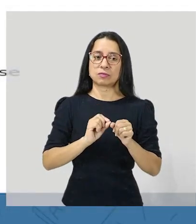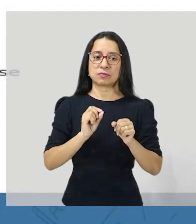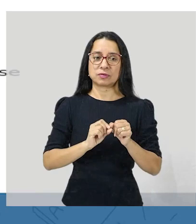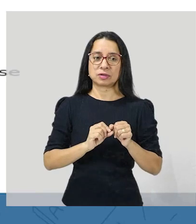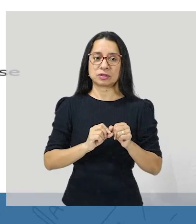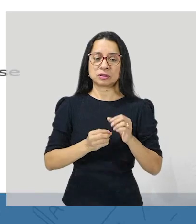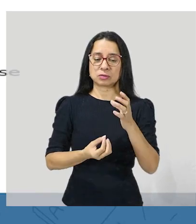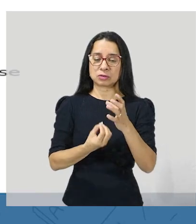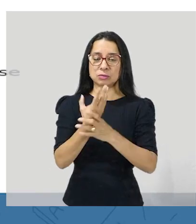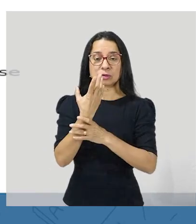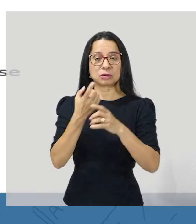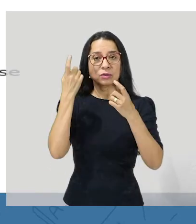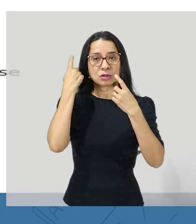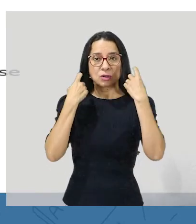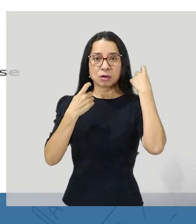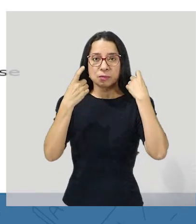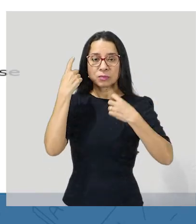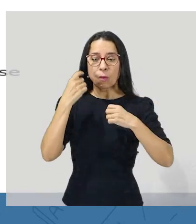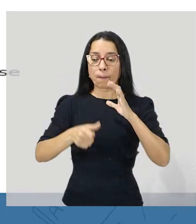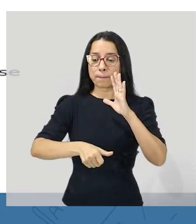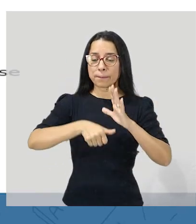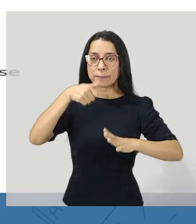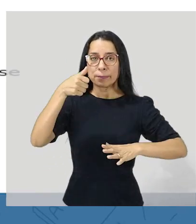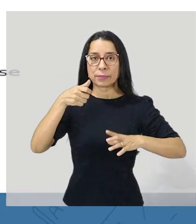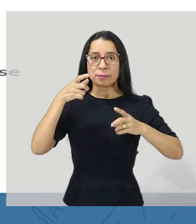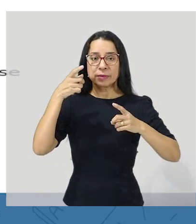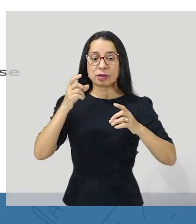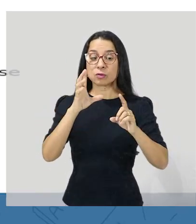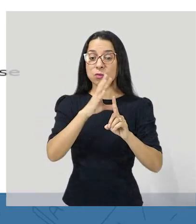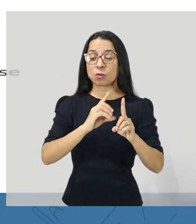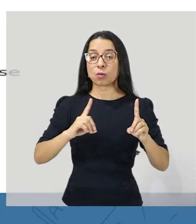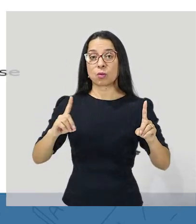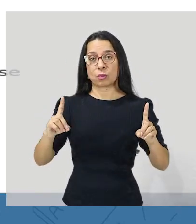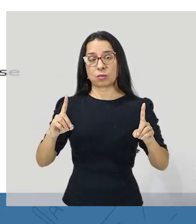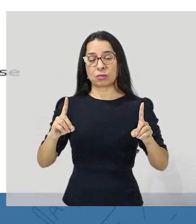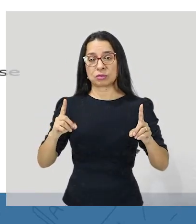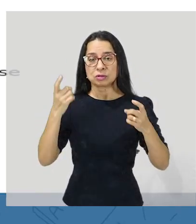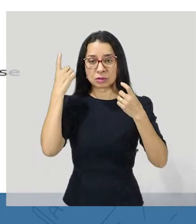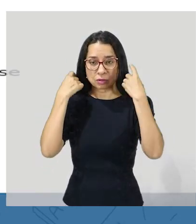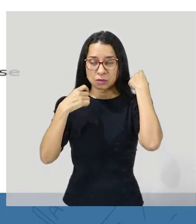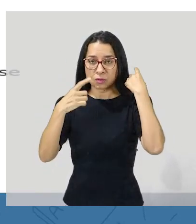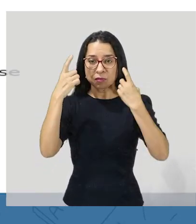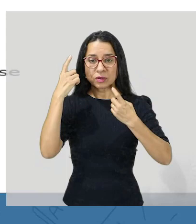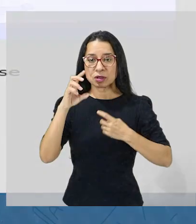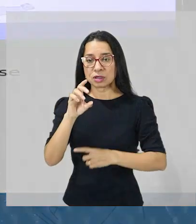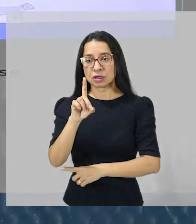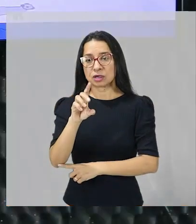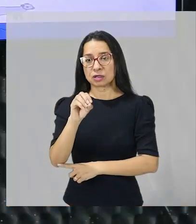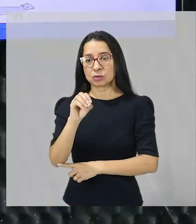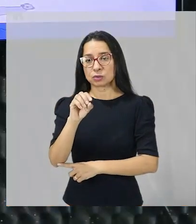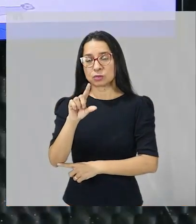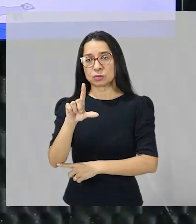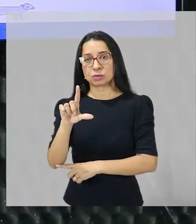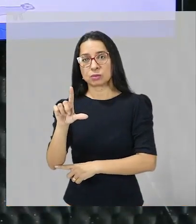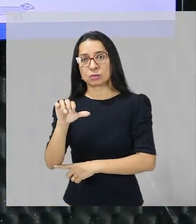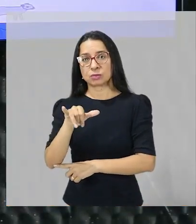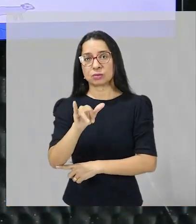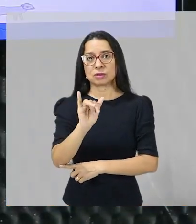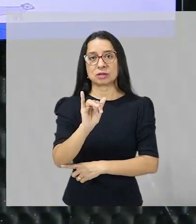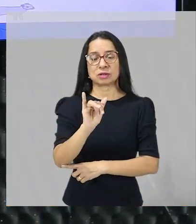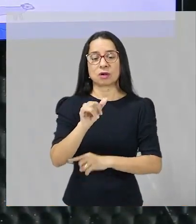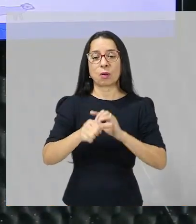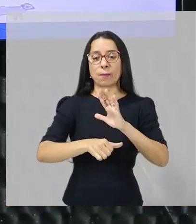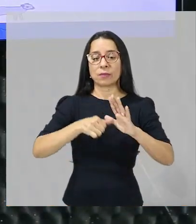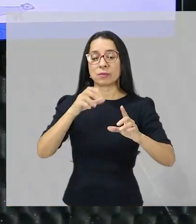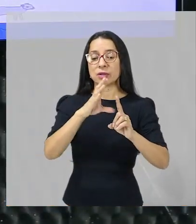se produziu o primeiro clone de um animal, a ovelha Dolly, tá? A ovelha Dolly é o primeiro clone de um animal que foi